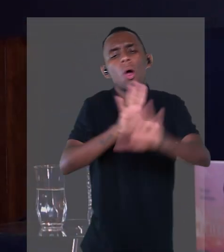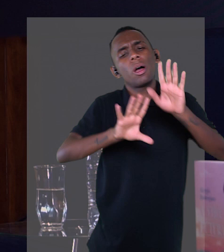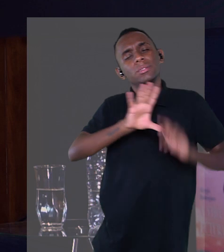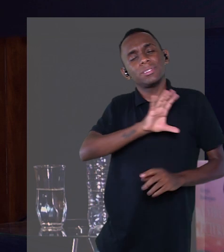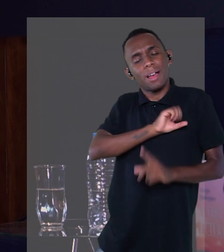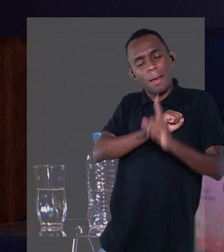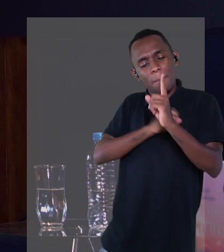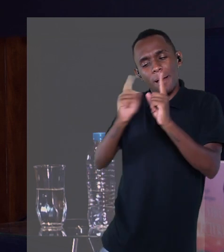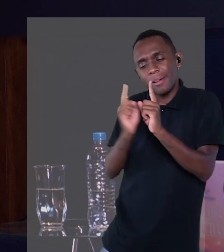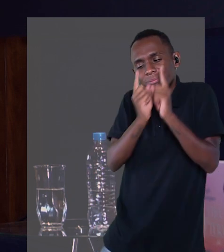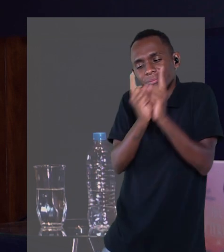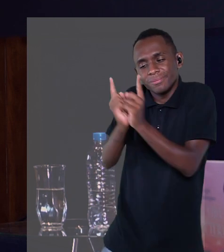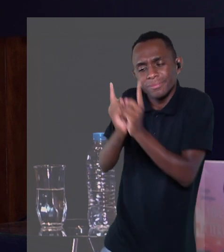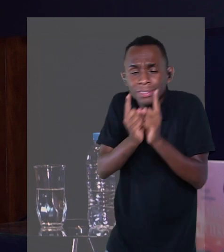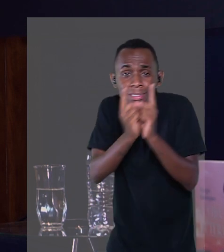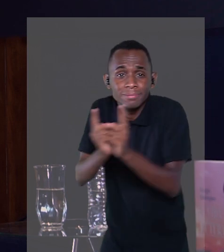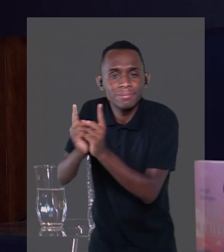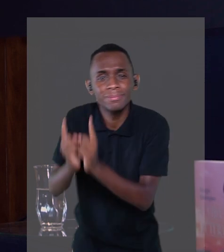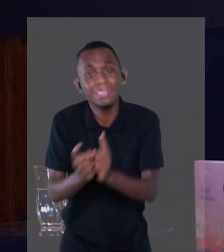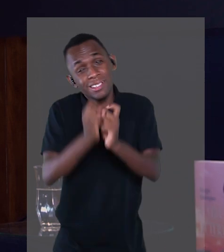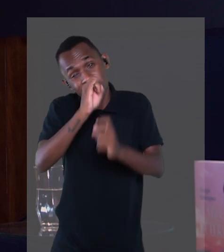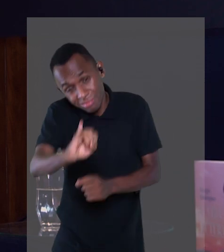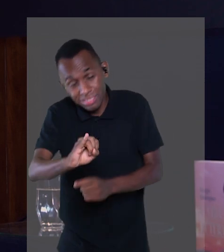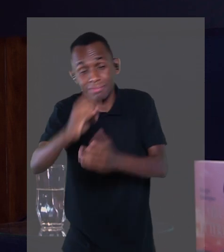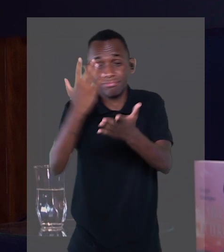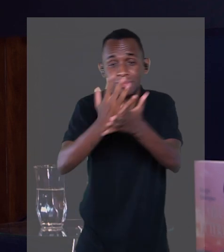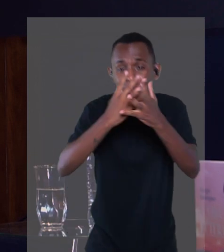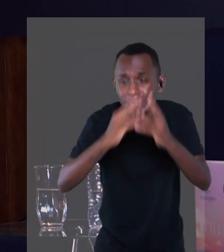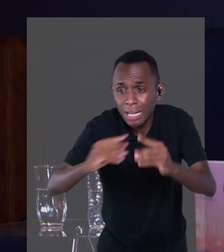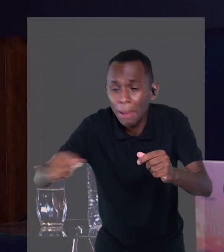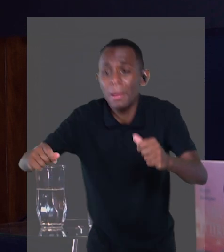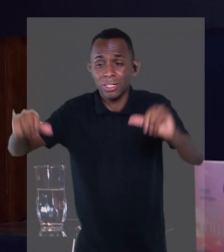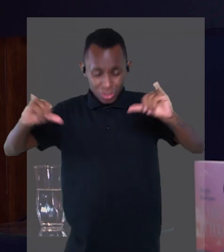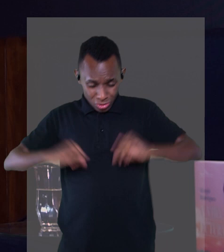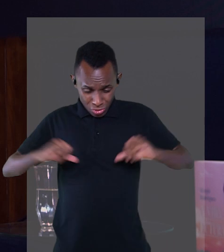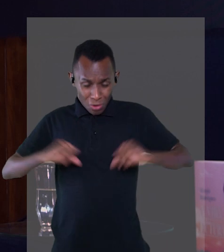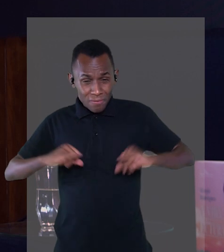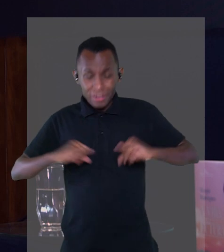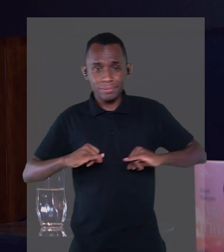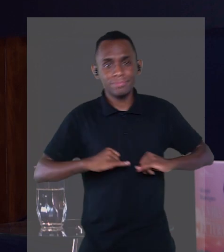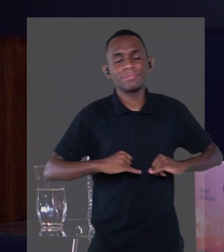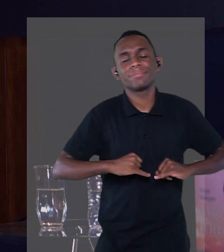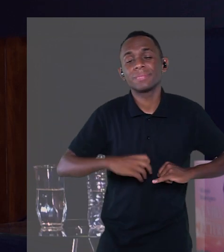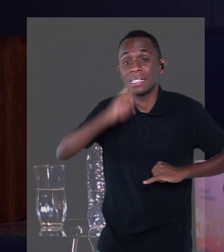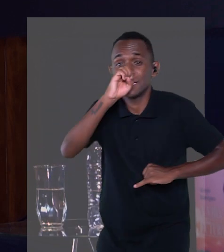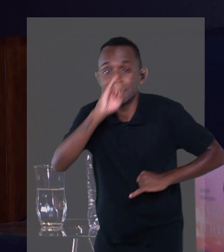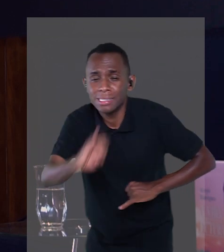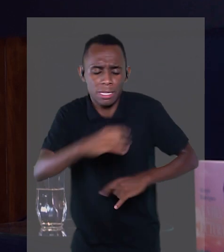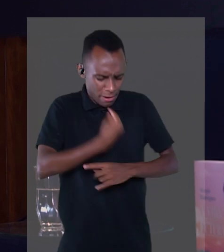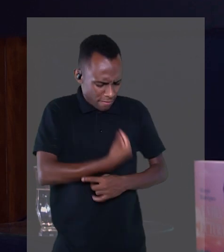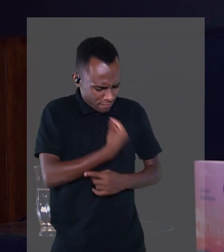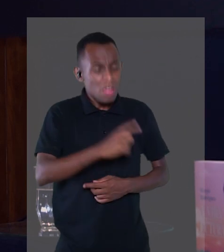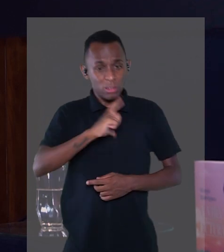amar. E mesmo que venha doer demais, se acabar, enquanto